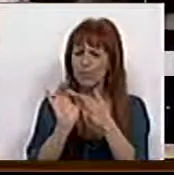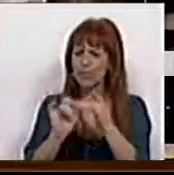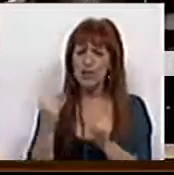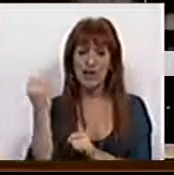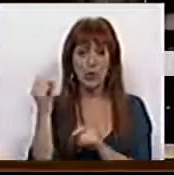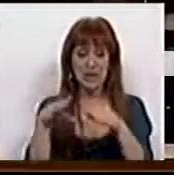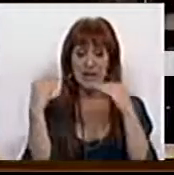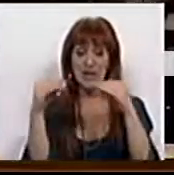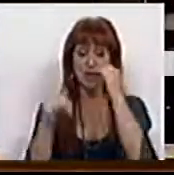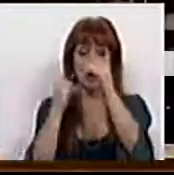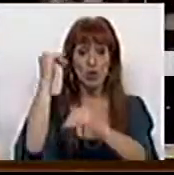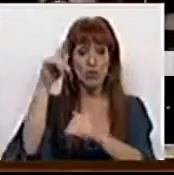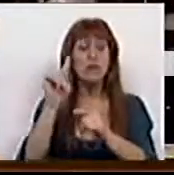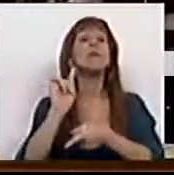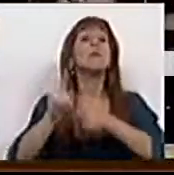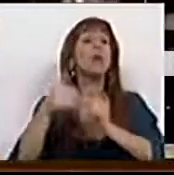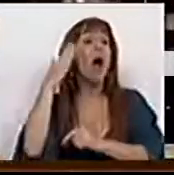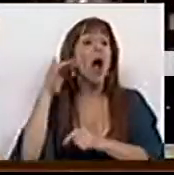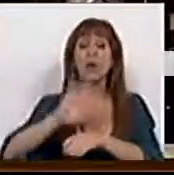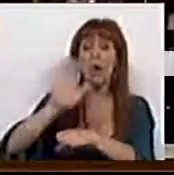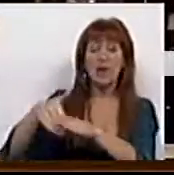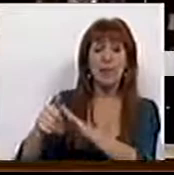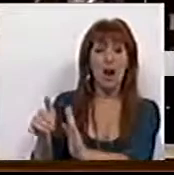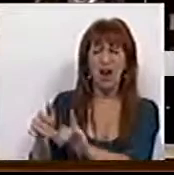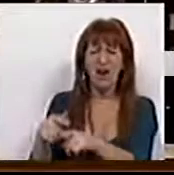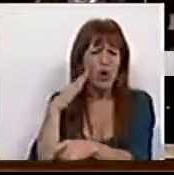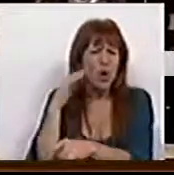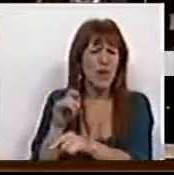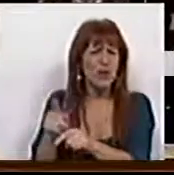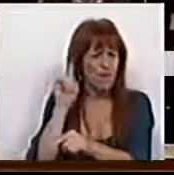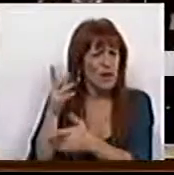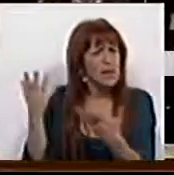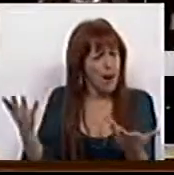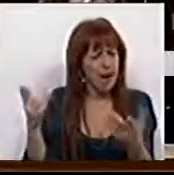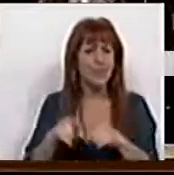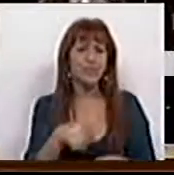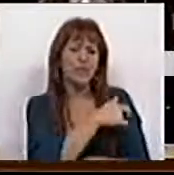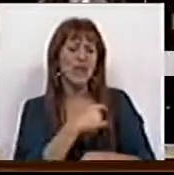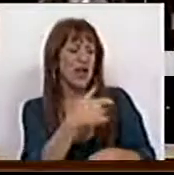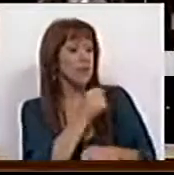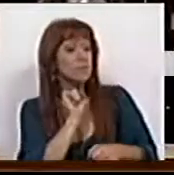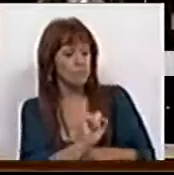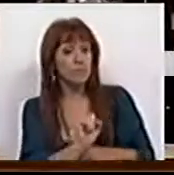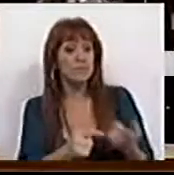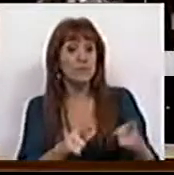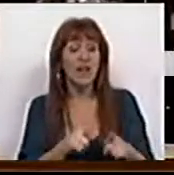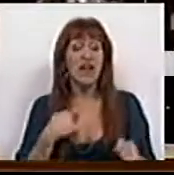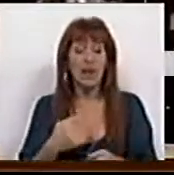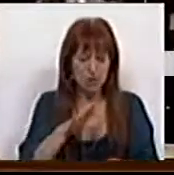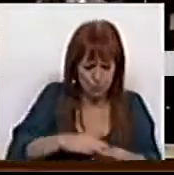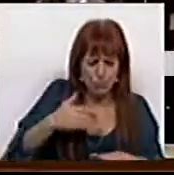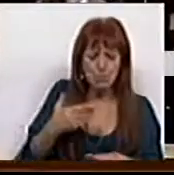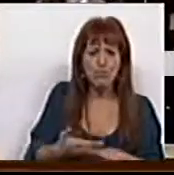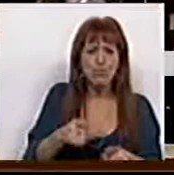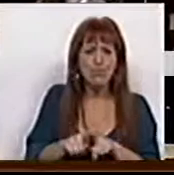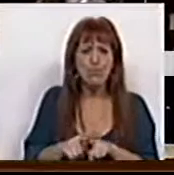elementos das instituições de ensino superior considera que essa participação é naturalmente valiosa. Em nome da representação, queremos